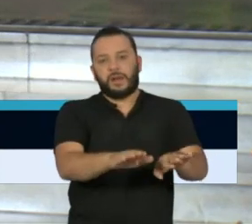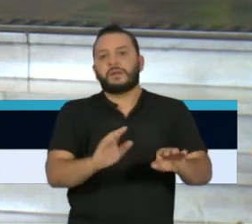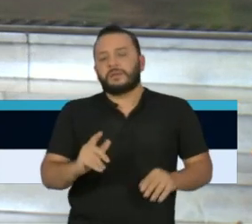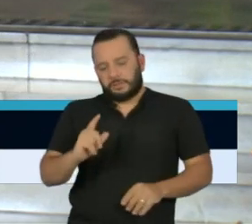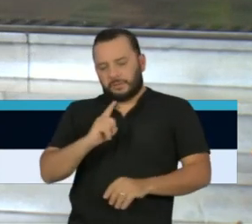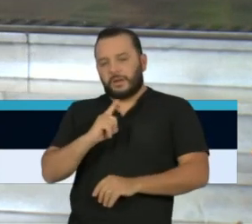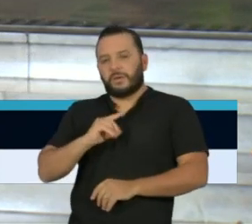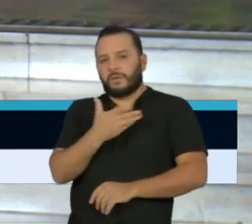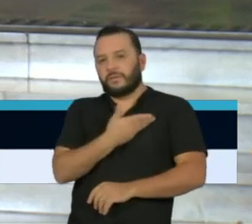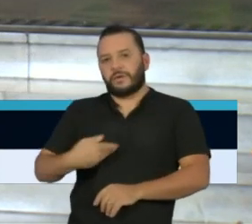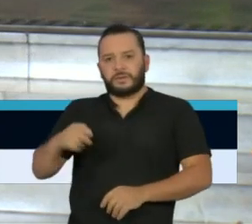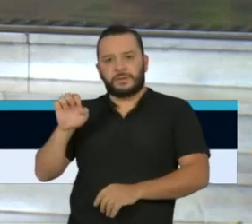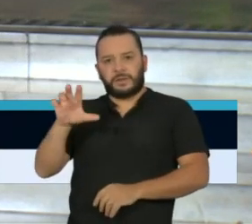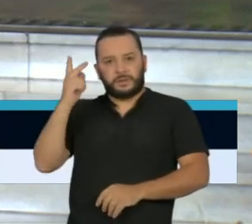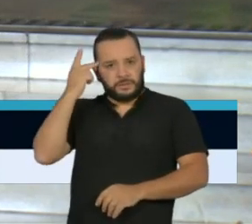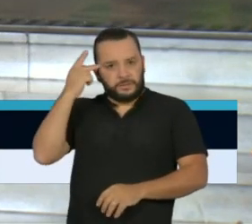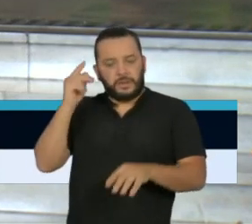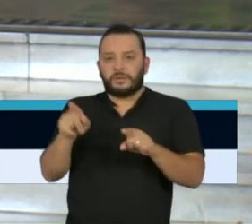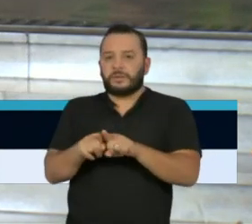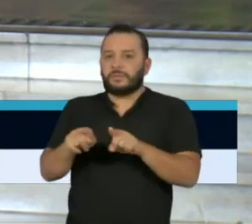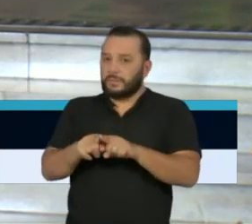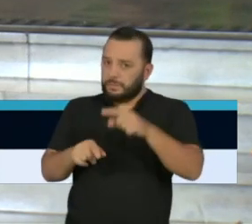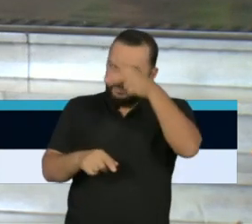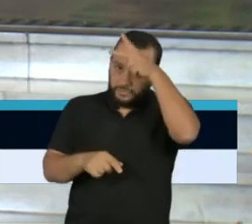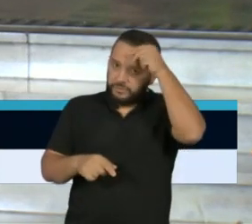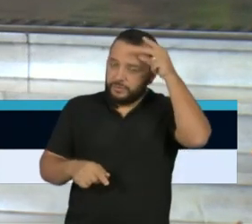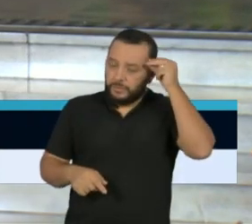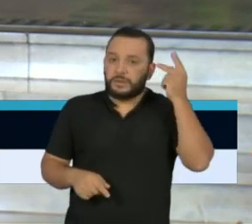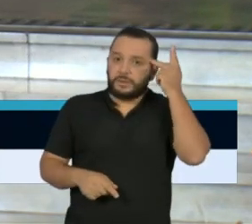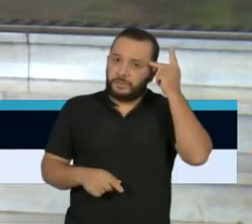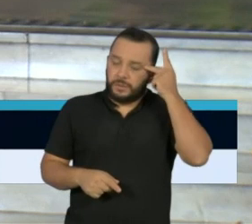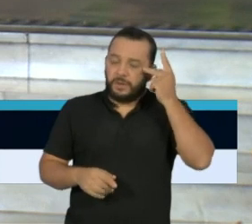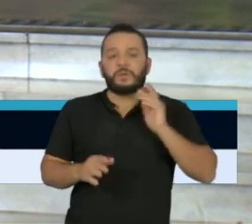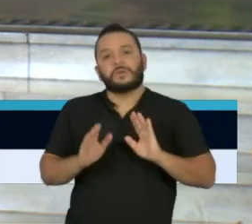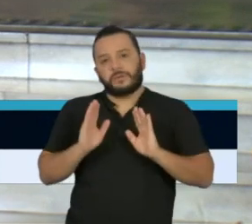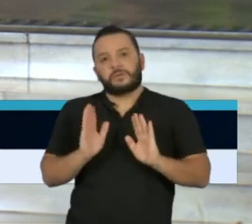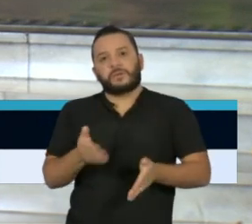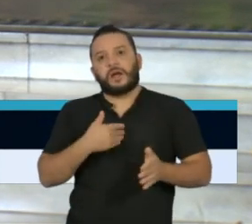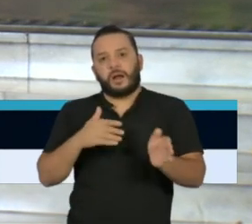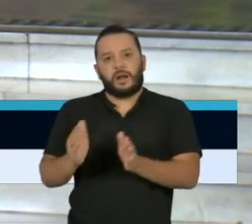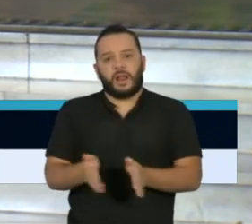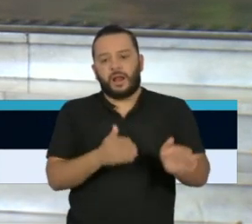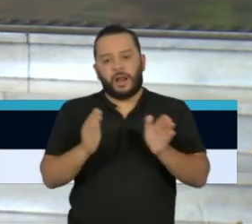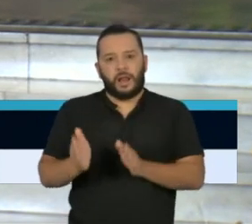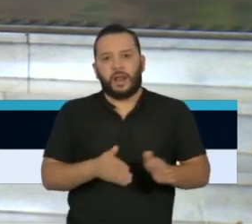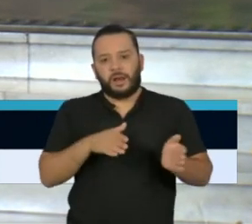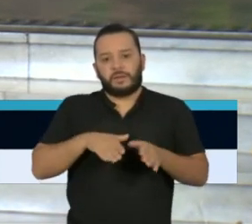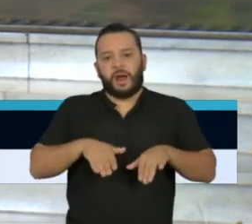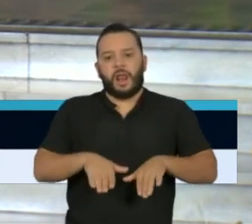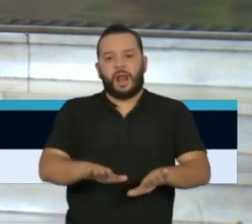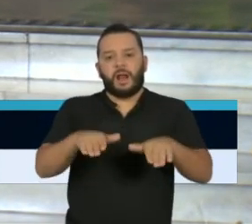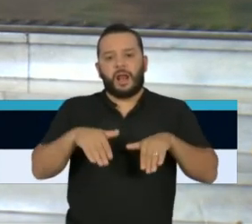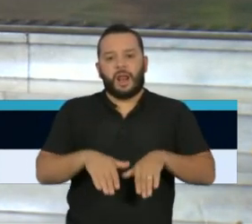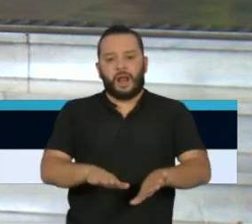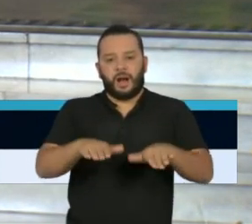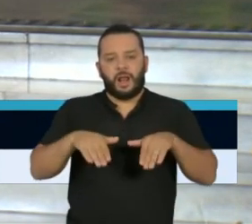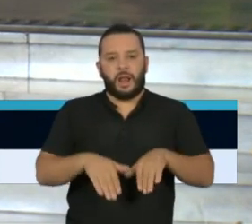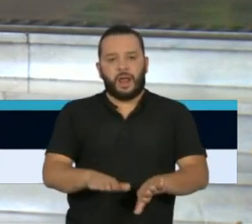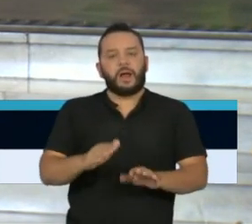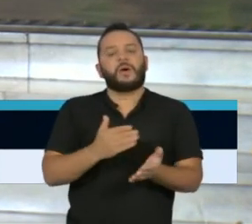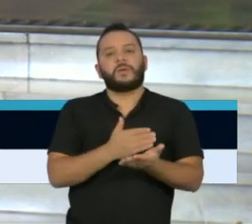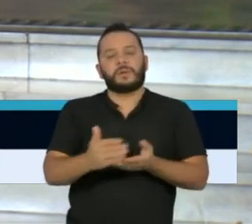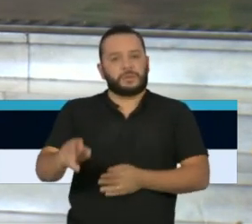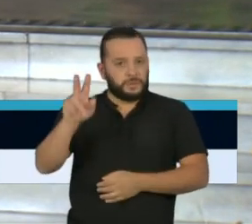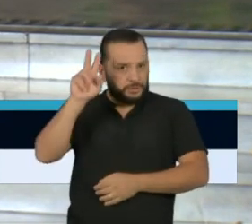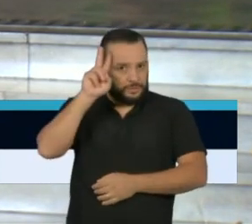da Prefeitura da capital de São Paulo. A produção foi iniciada nesta segunda-feira, dia 6, na ETEC